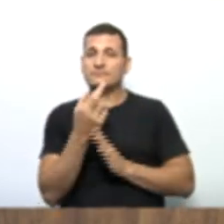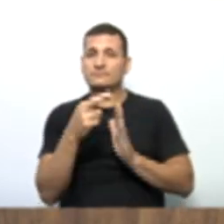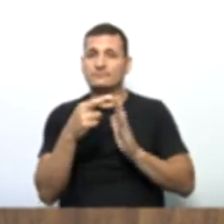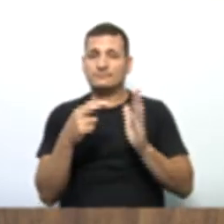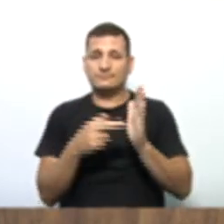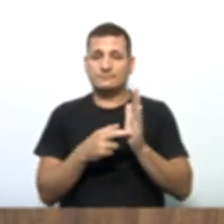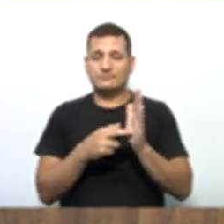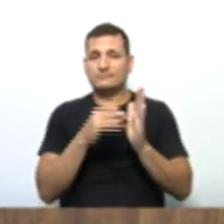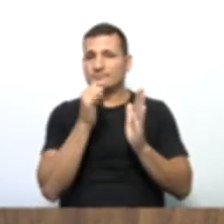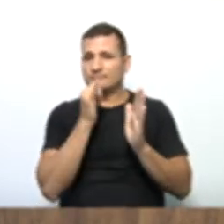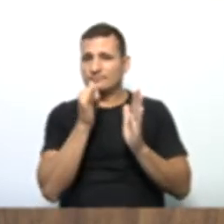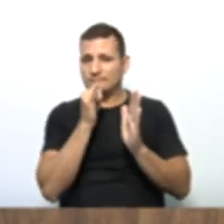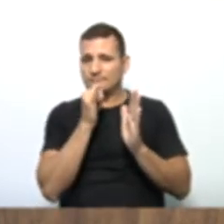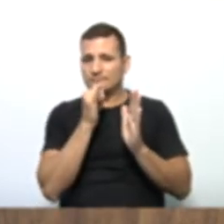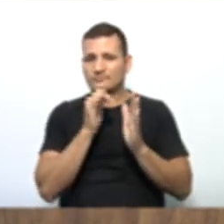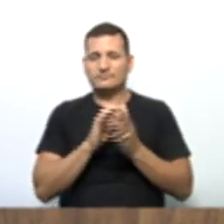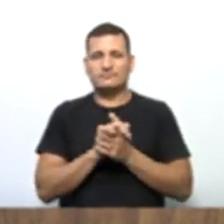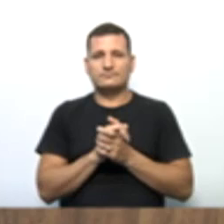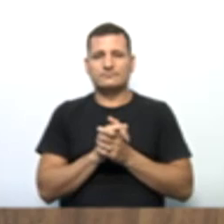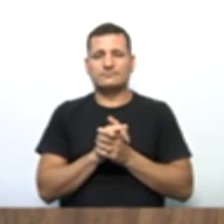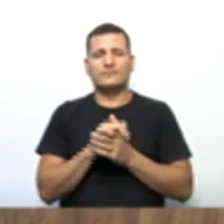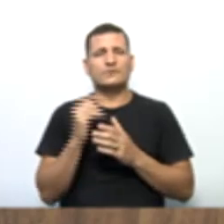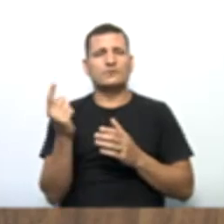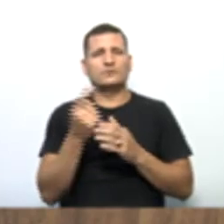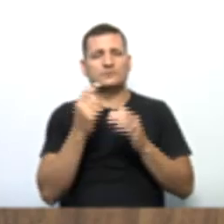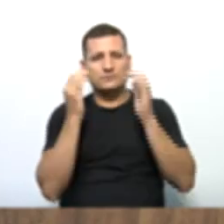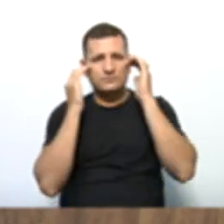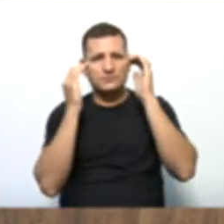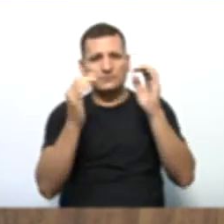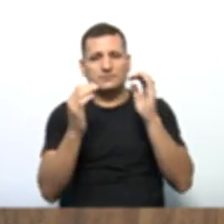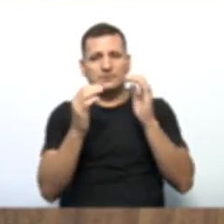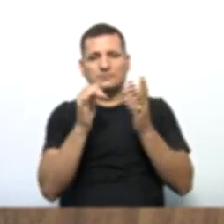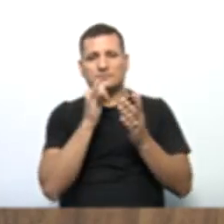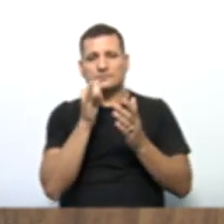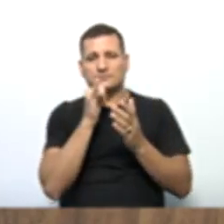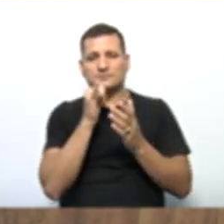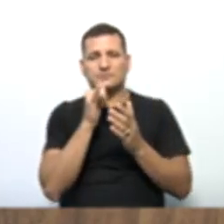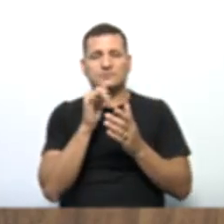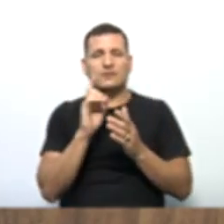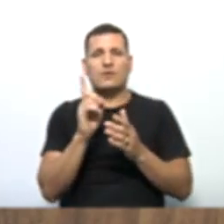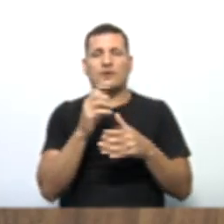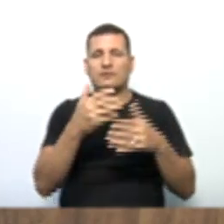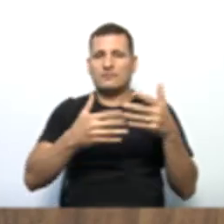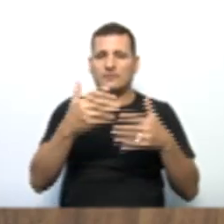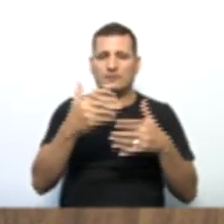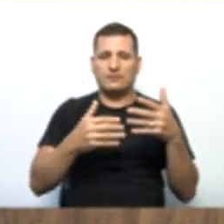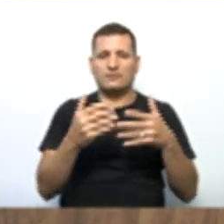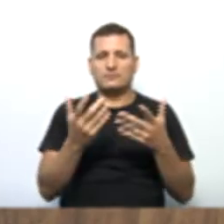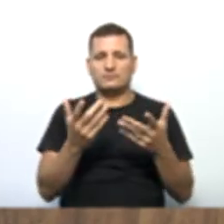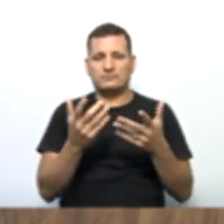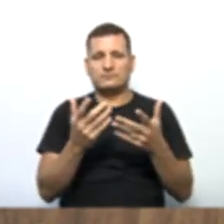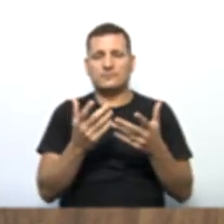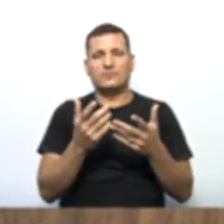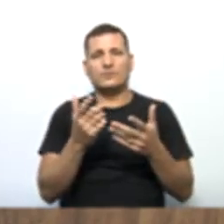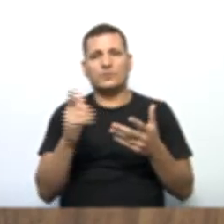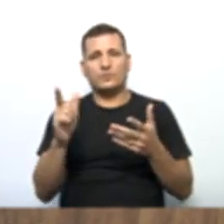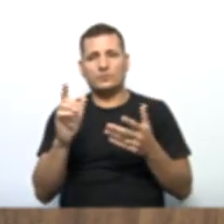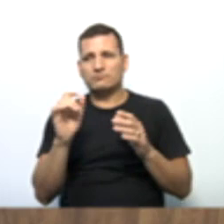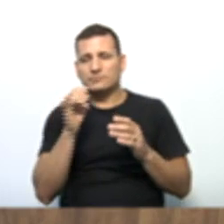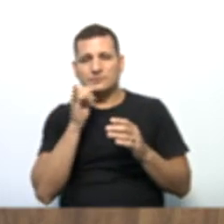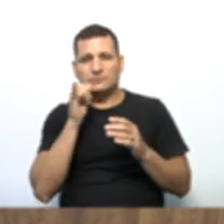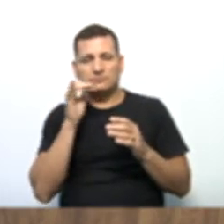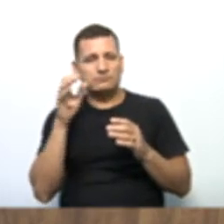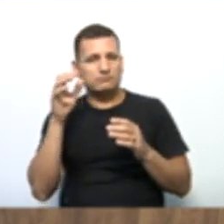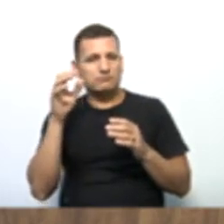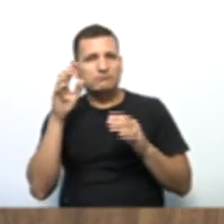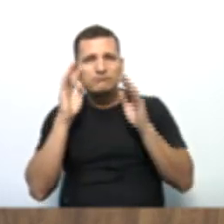então, né, uma norma, para que a gente possa, então, respeitar nesse momento e não interromper para que o outro possa ouvir, por exemplo, a explicação?